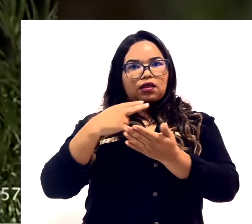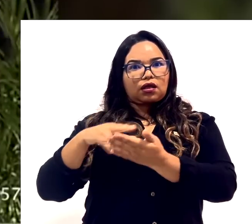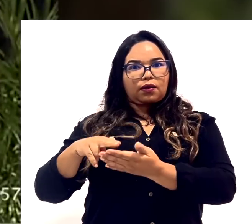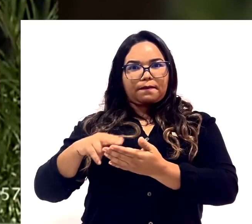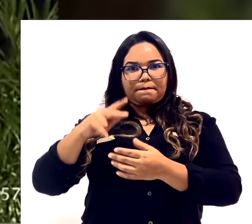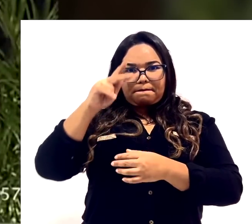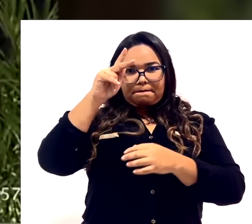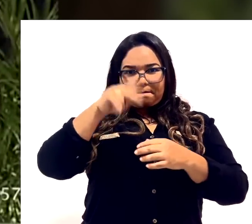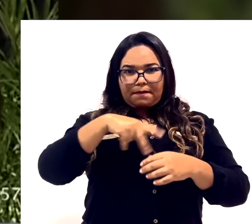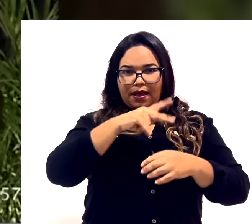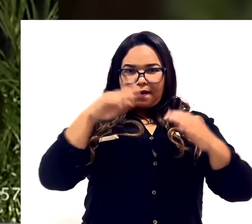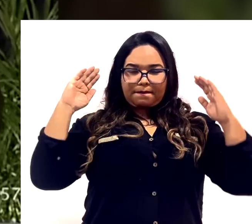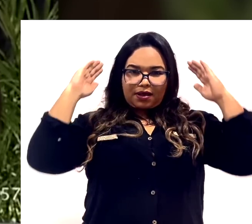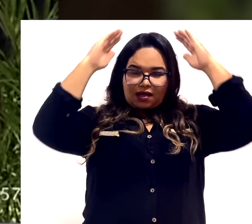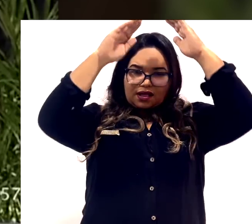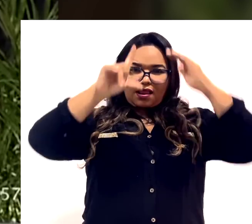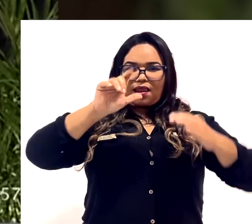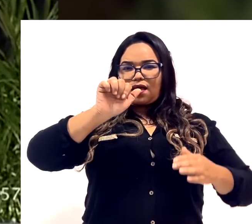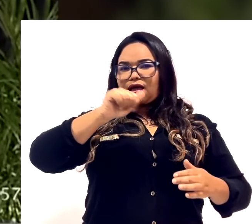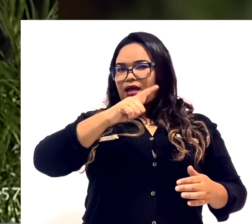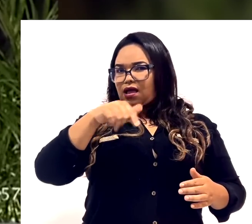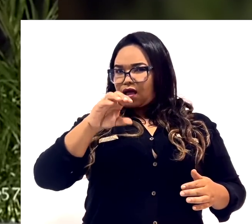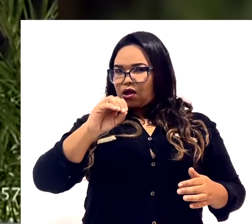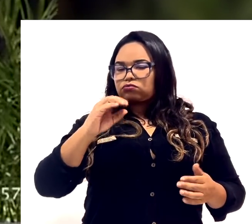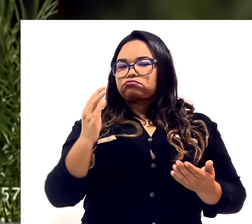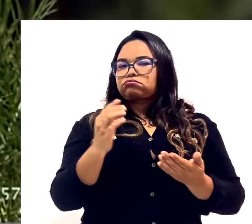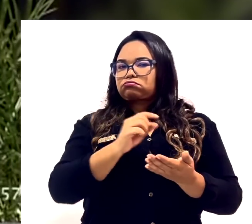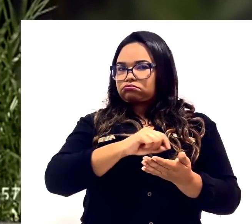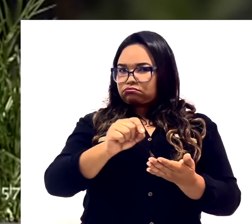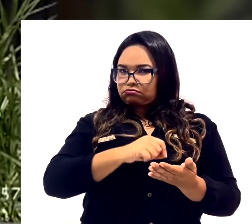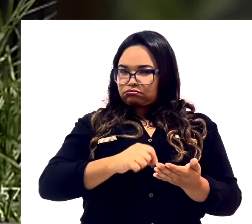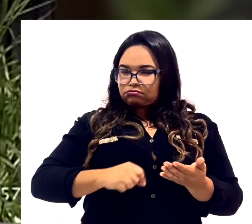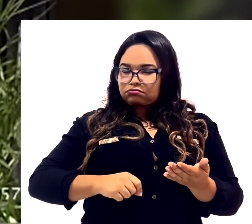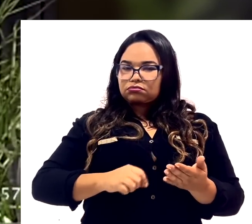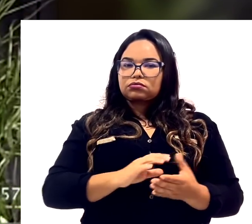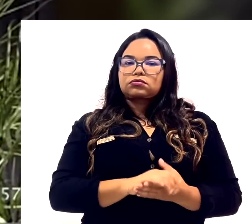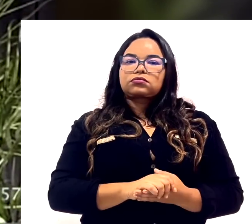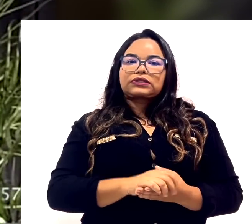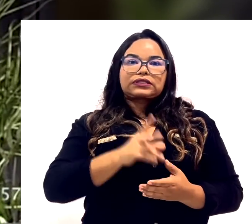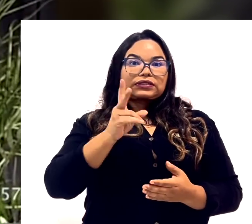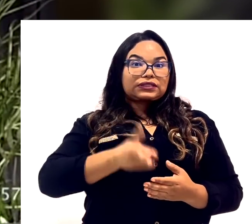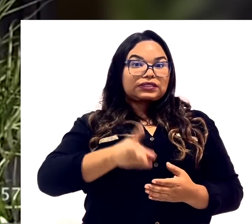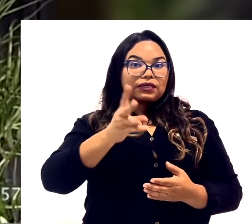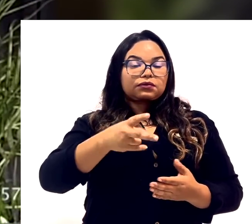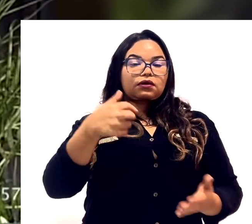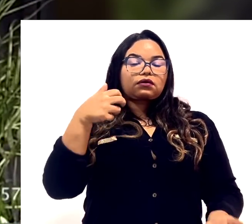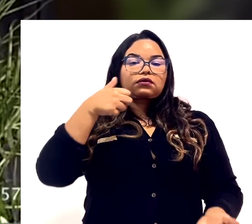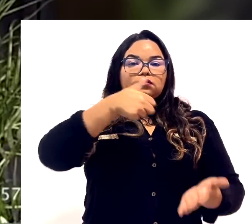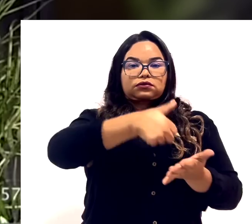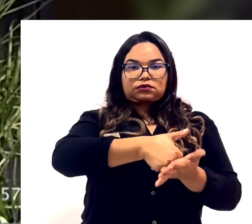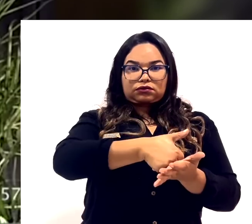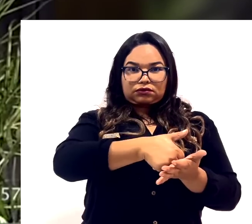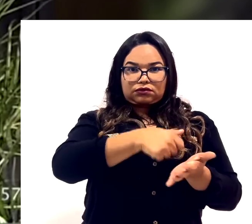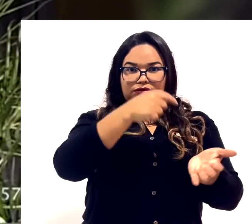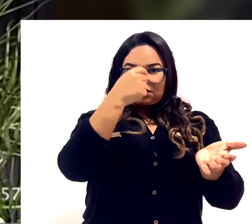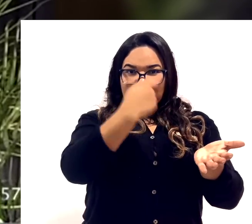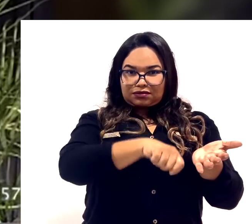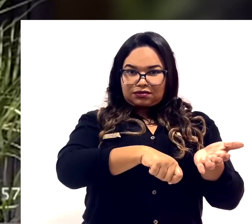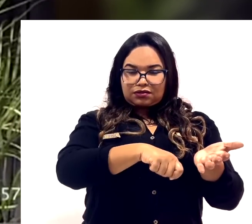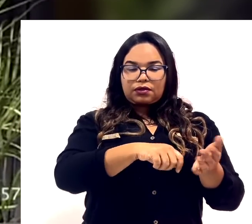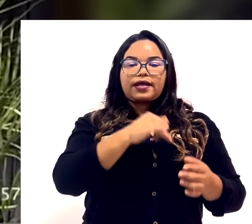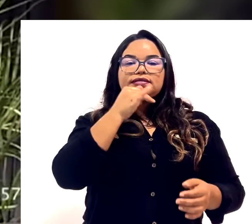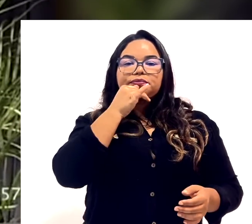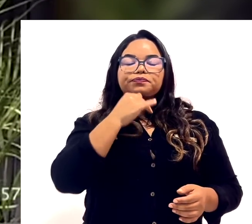sabiam que hoje, quando o Papa escreve uma encíclica, sempre assina, o Papa João